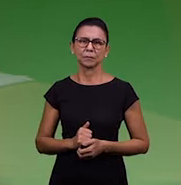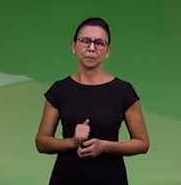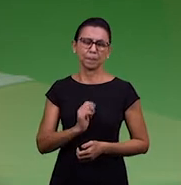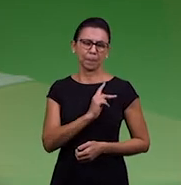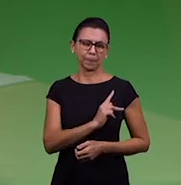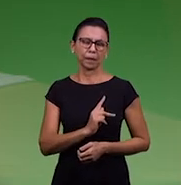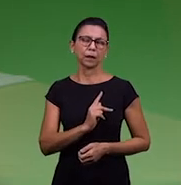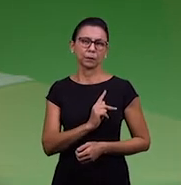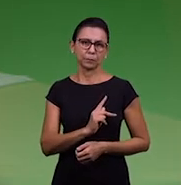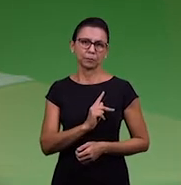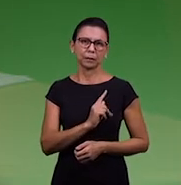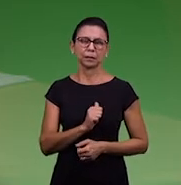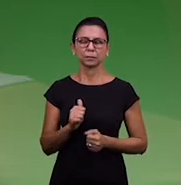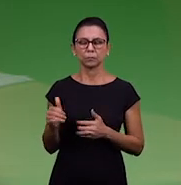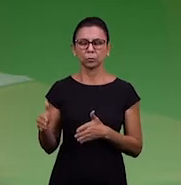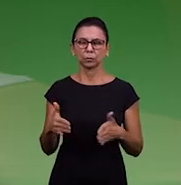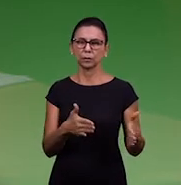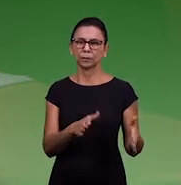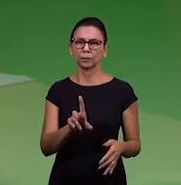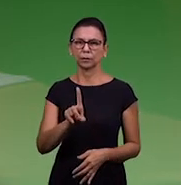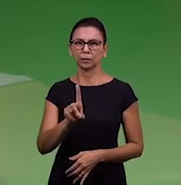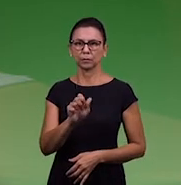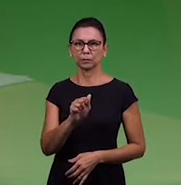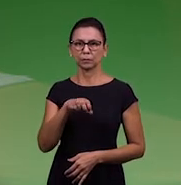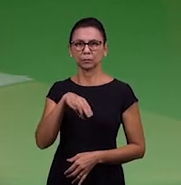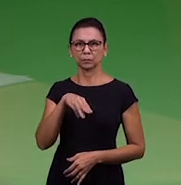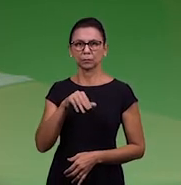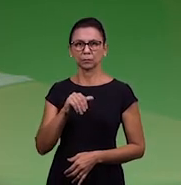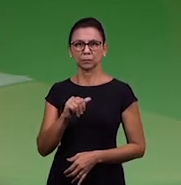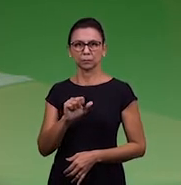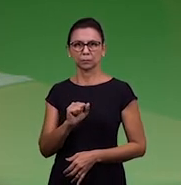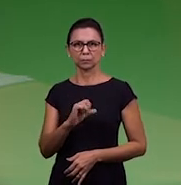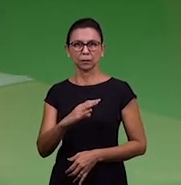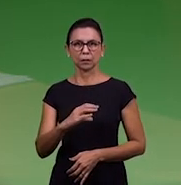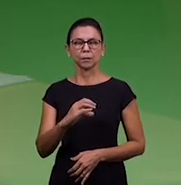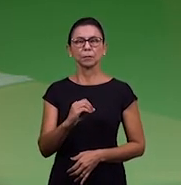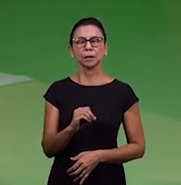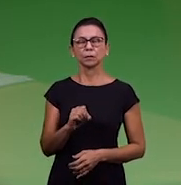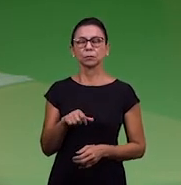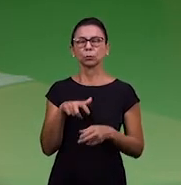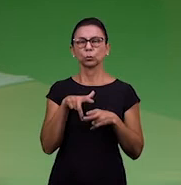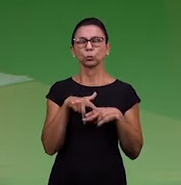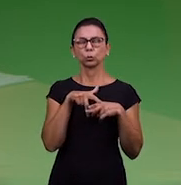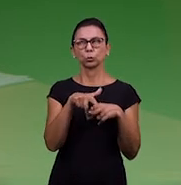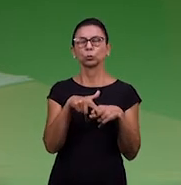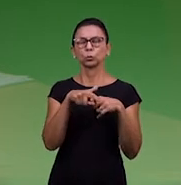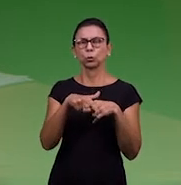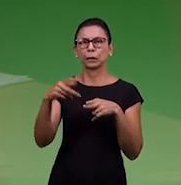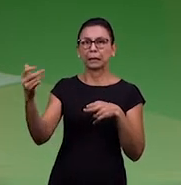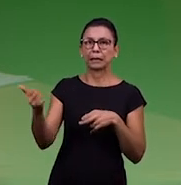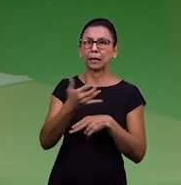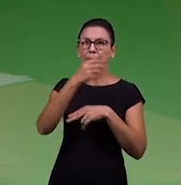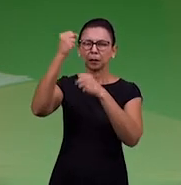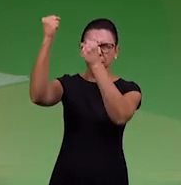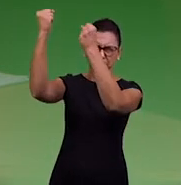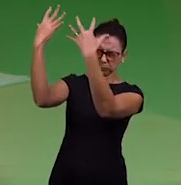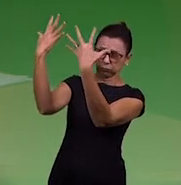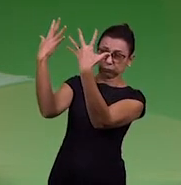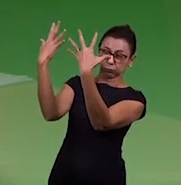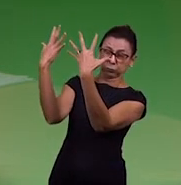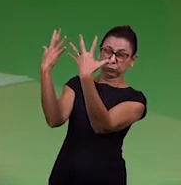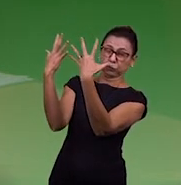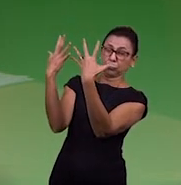Paulo, ele seguia para Damasco, era o caminho dele, mas quando a luz brilhou na vida dele, no caminho